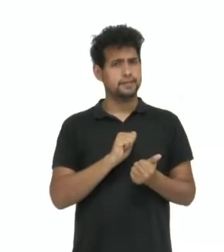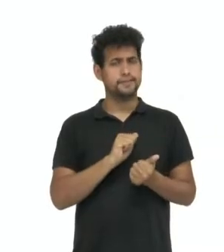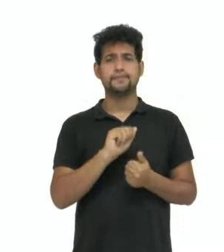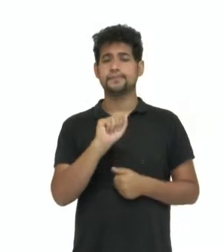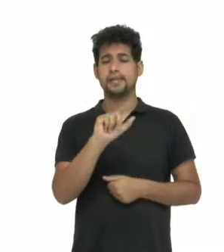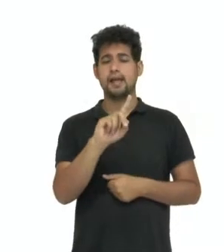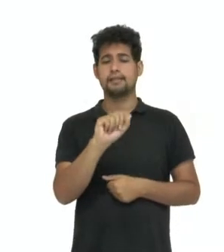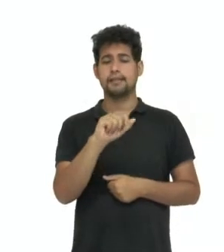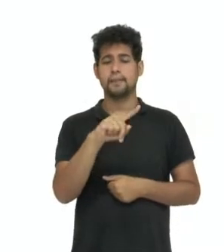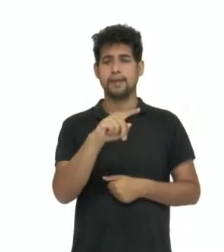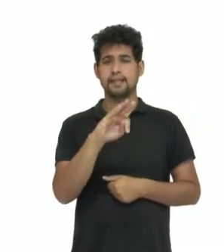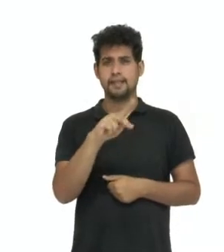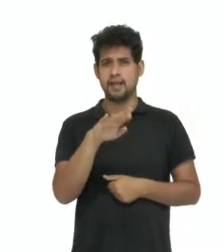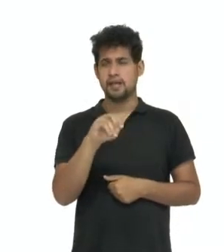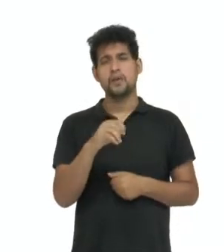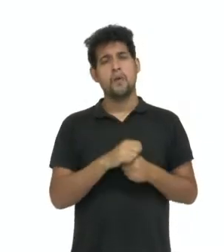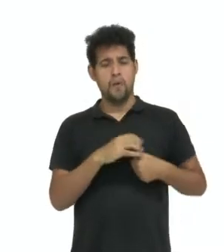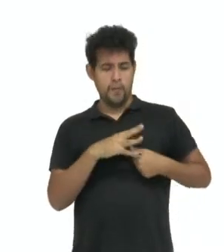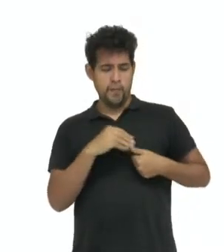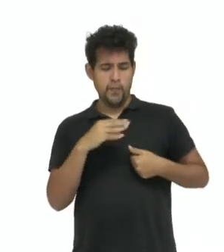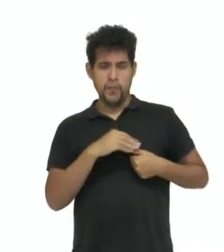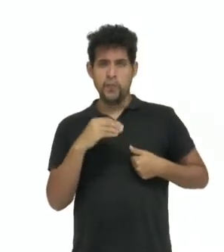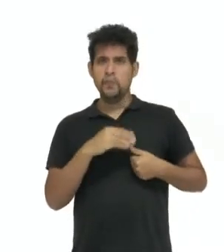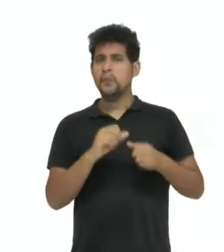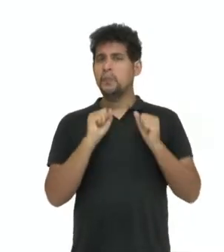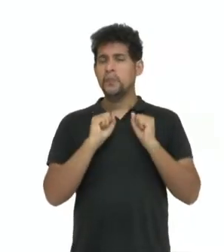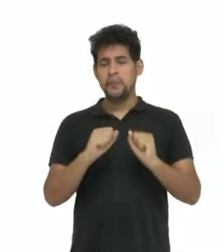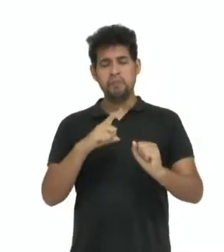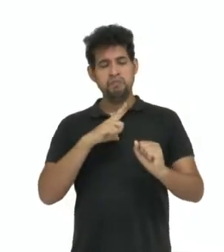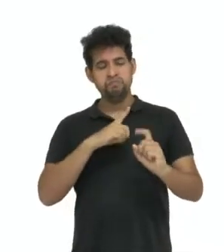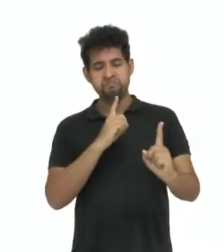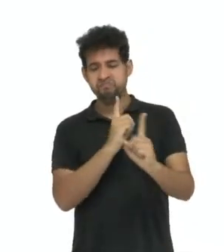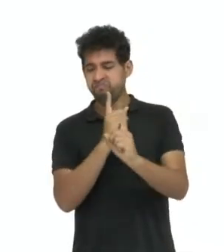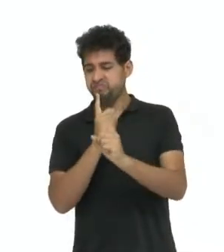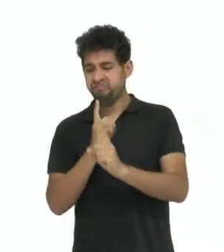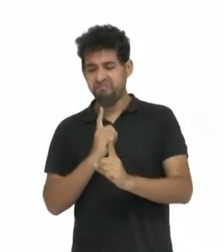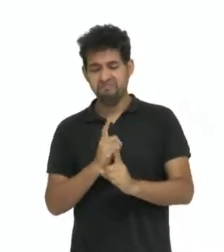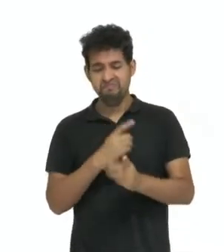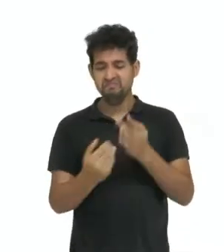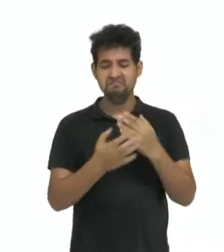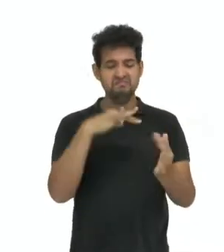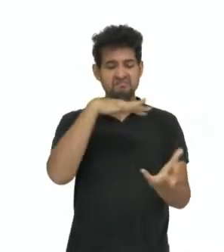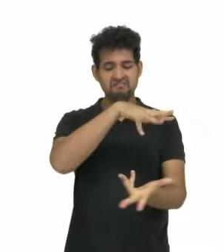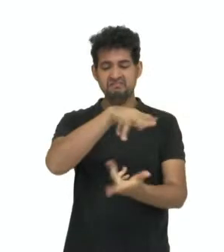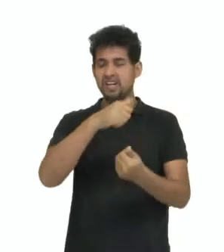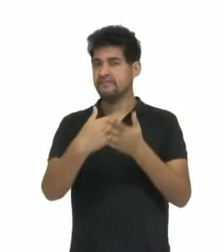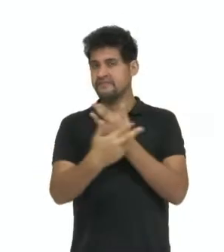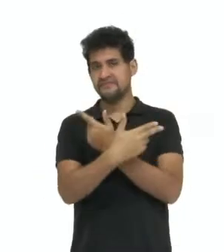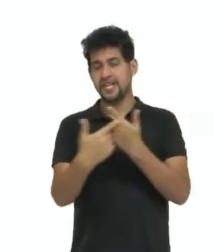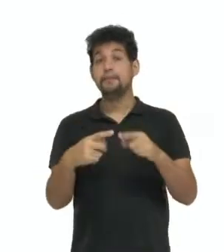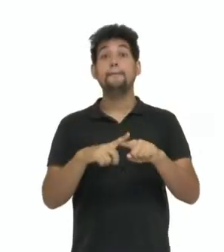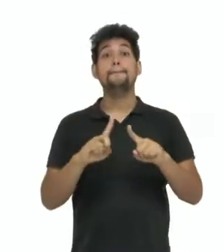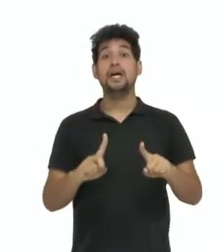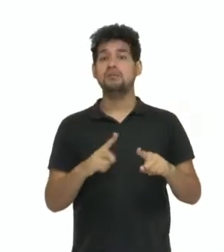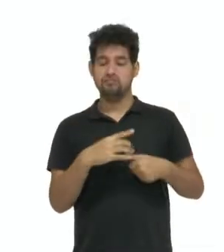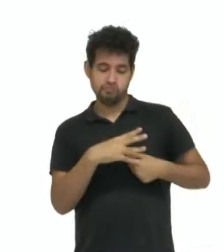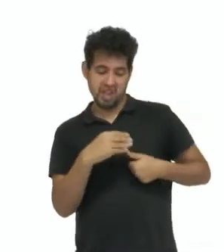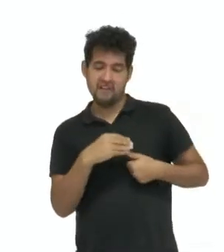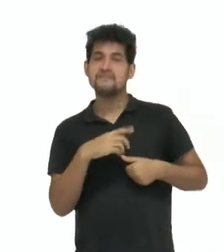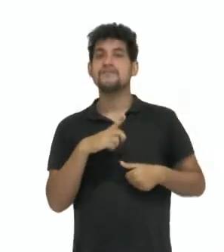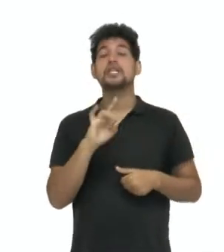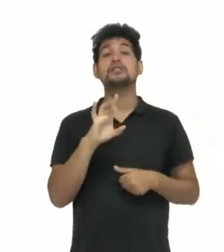Estamos falando dos mamíferos, né? Podem ser encontrados em todo o planeta. Os mamíferos vivem